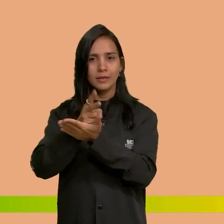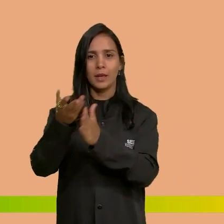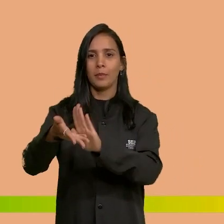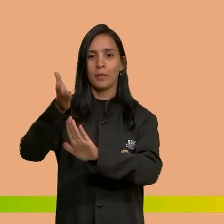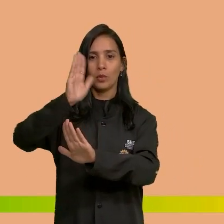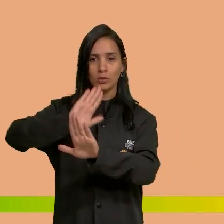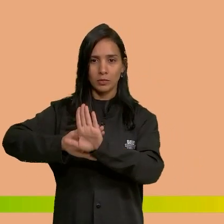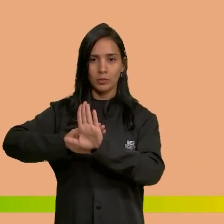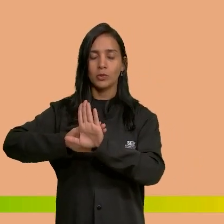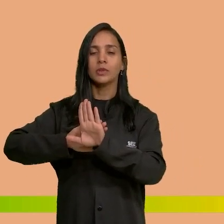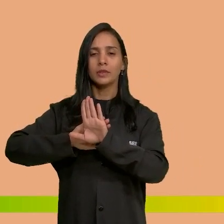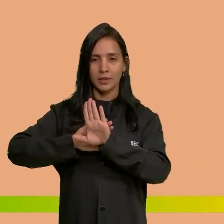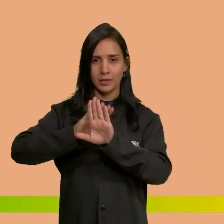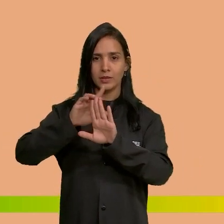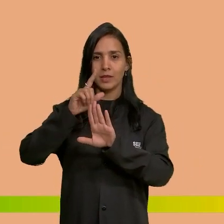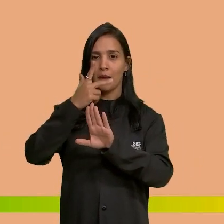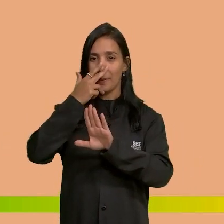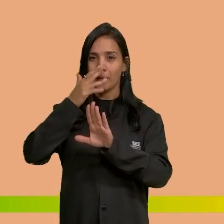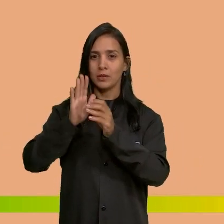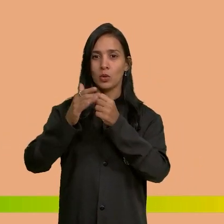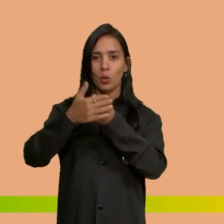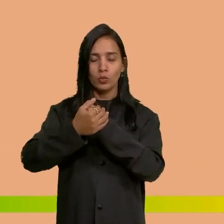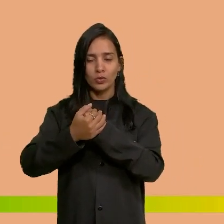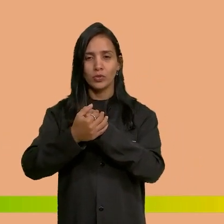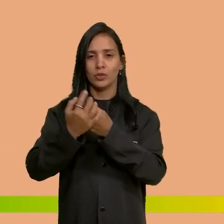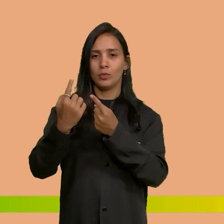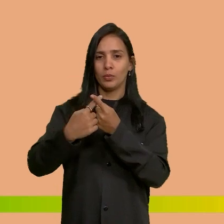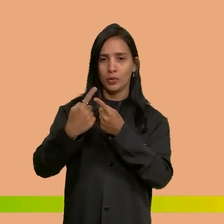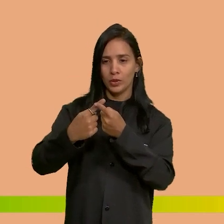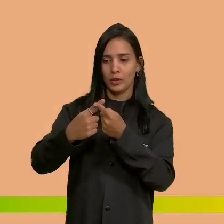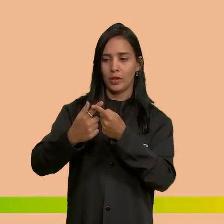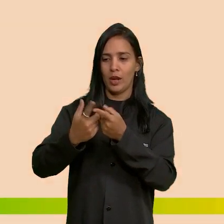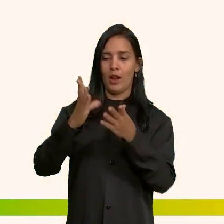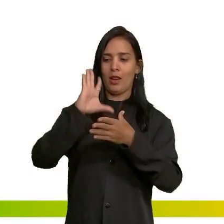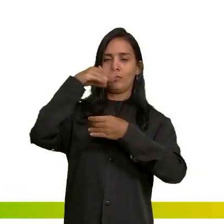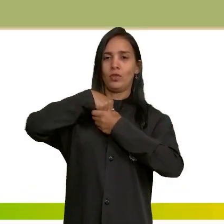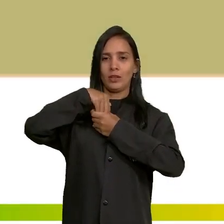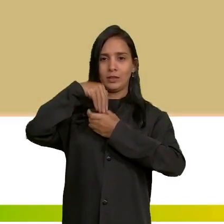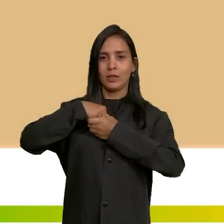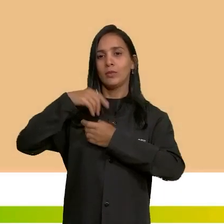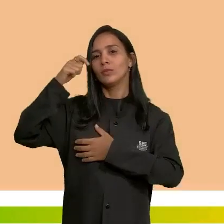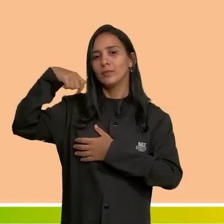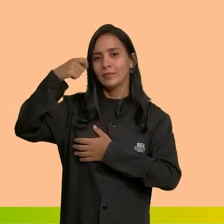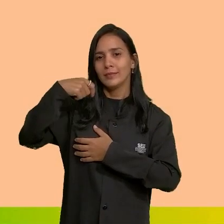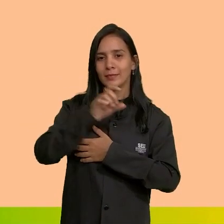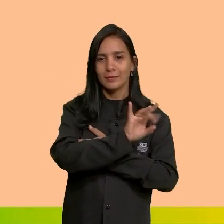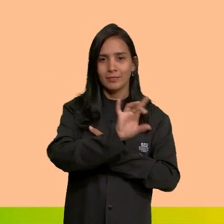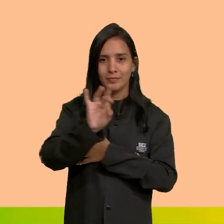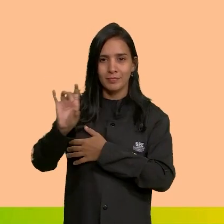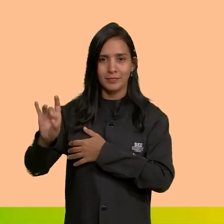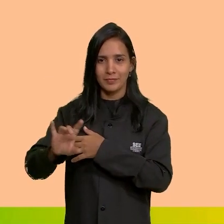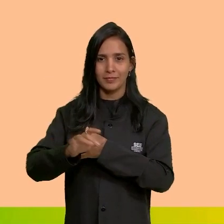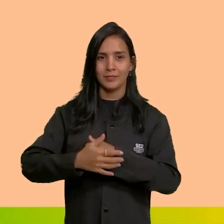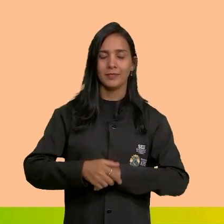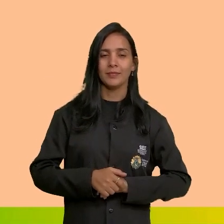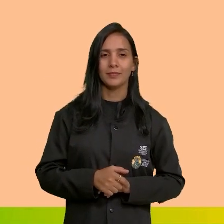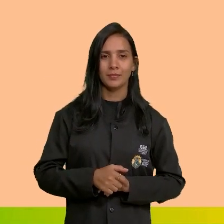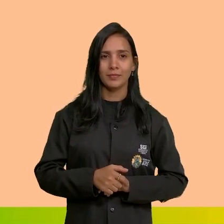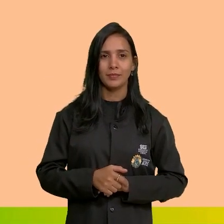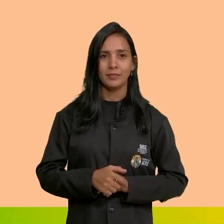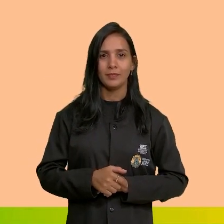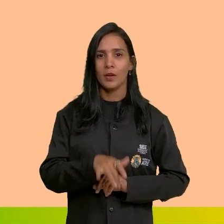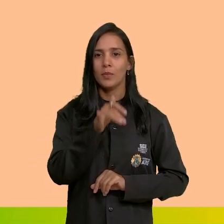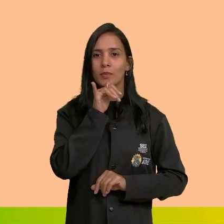das ações dos atores. Nós vamos ter aqui um exemplo. A gente tem